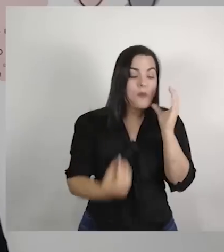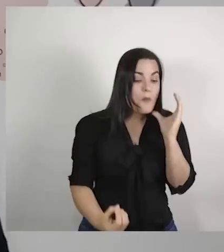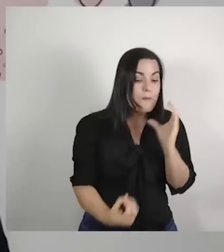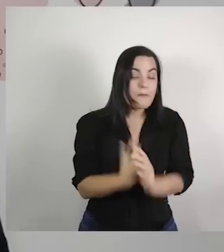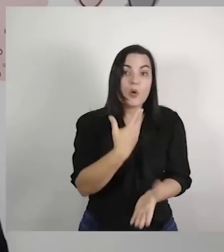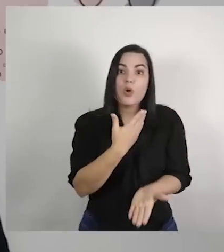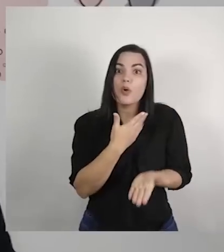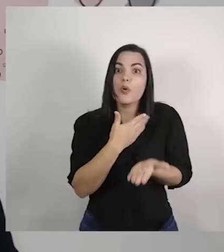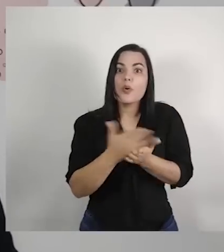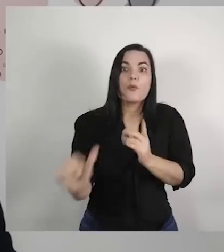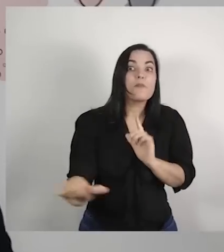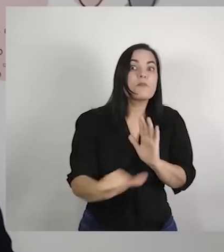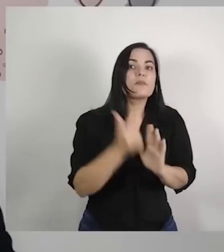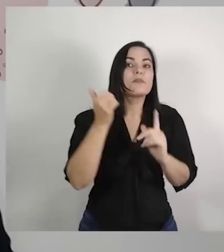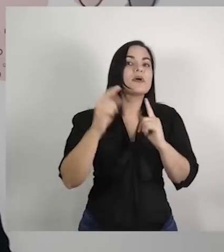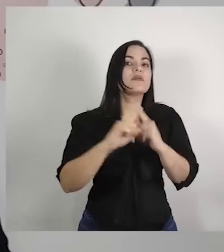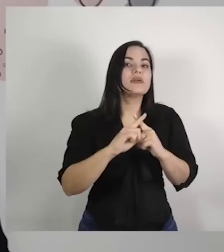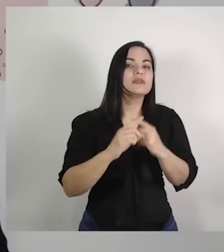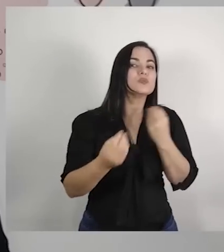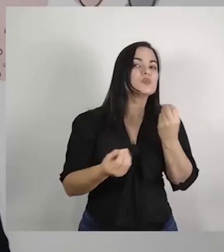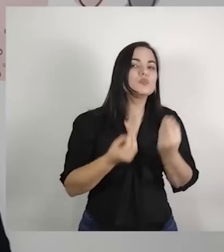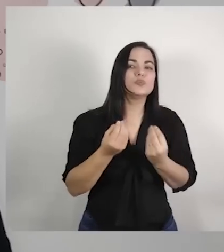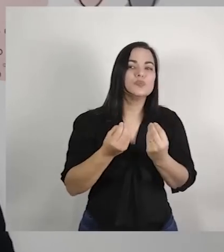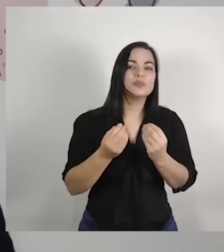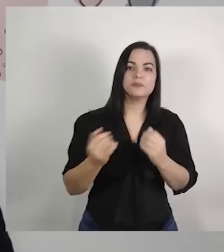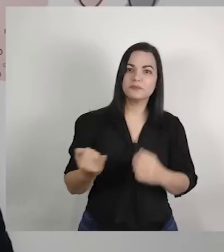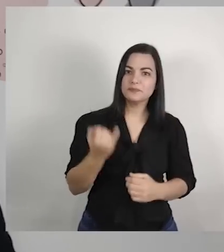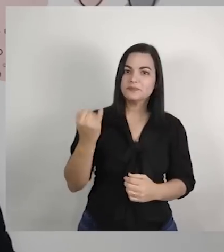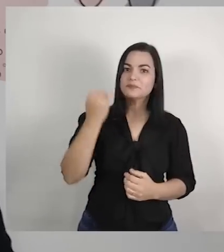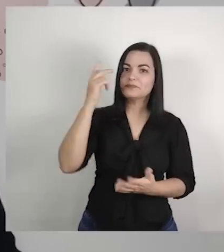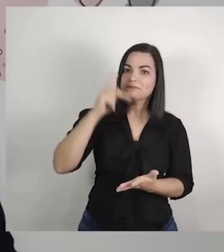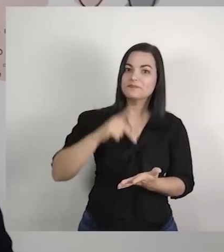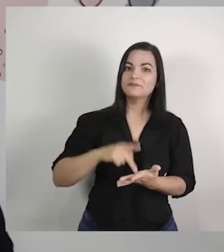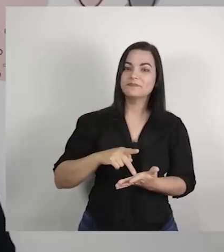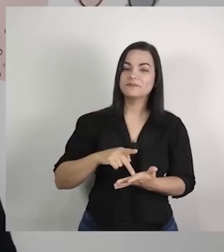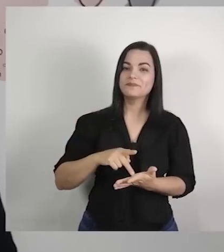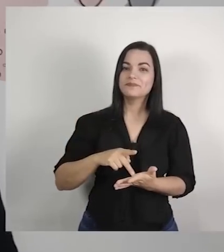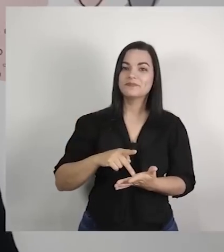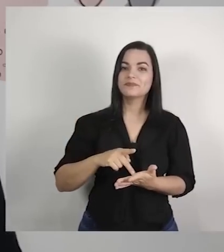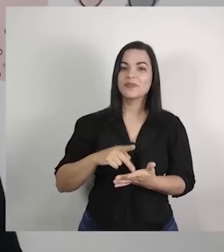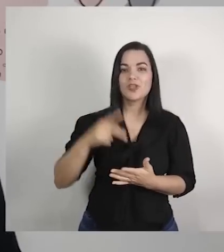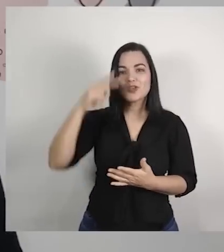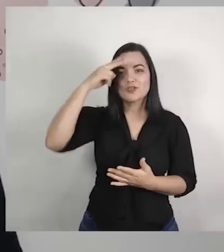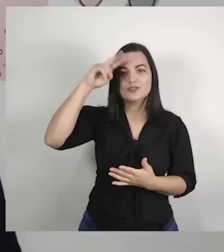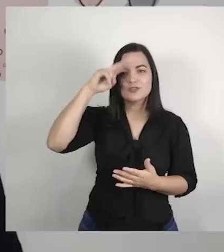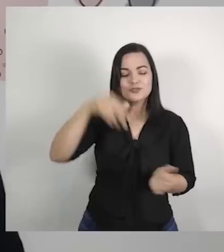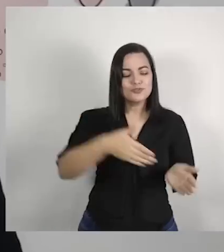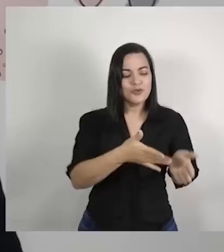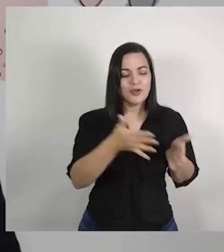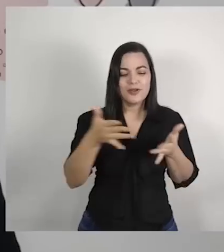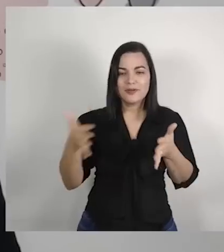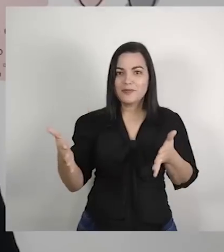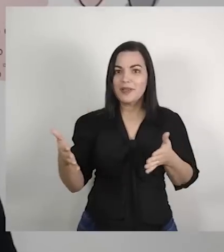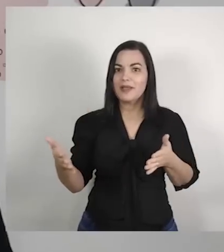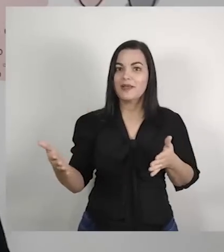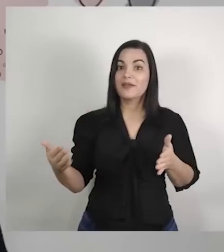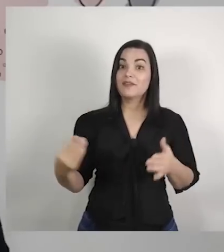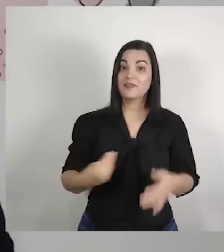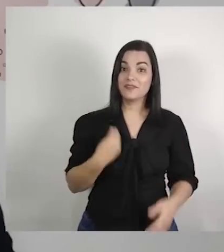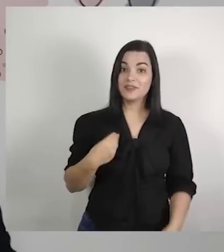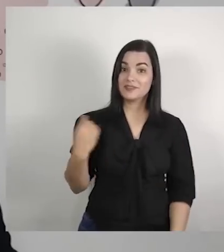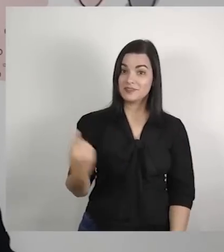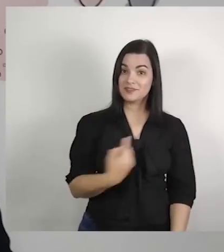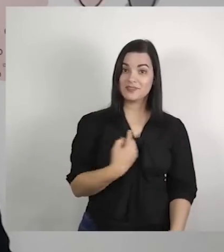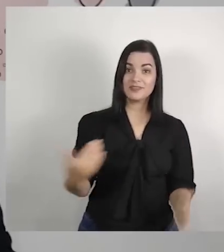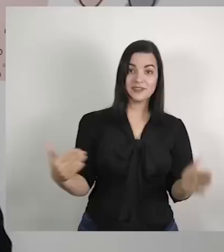do telefone e toda a importância que isso teve para a nossa história, para a nossa vida, tá bom?